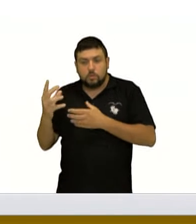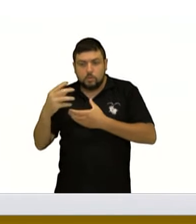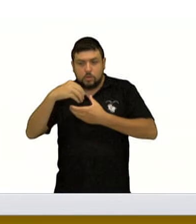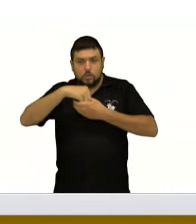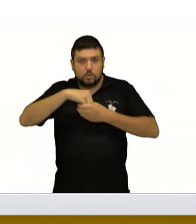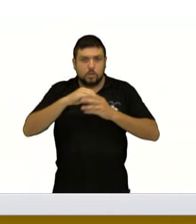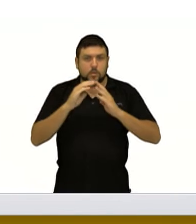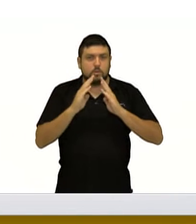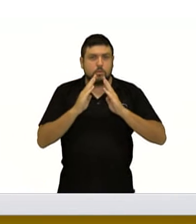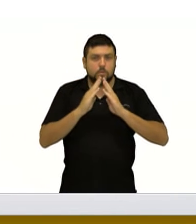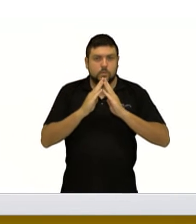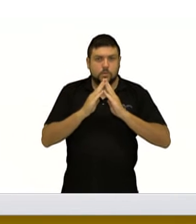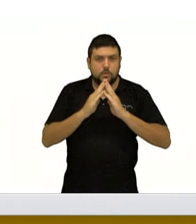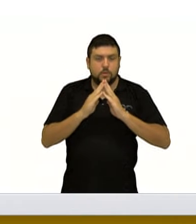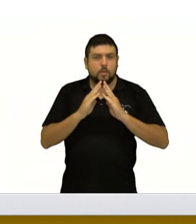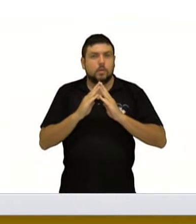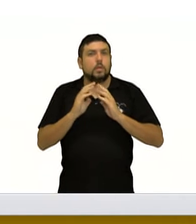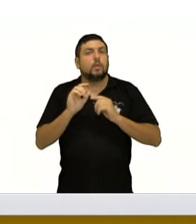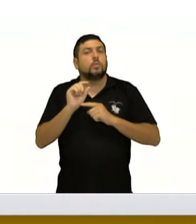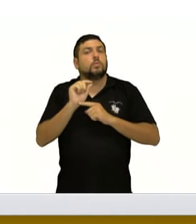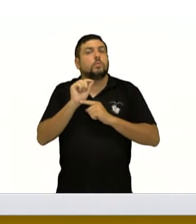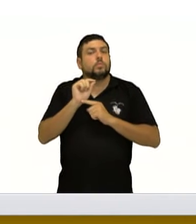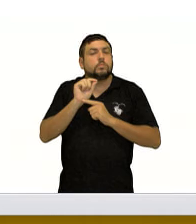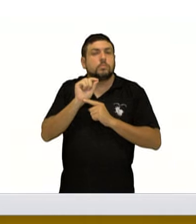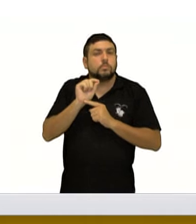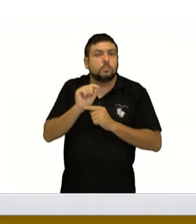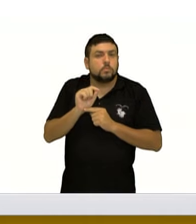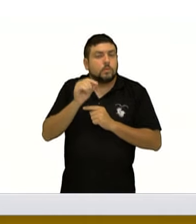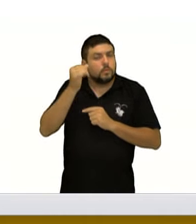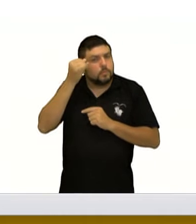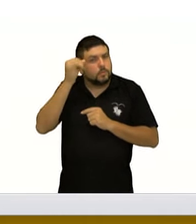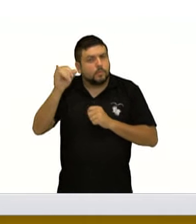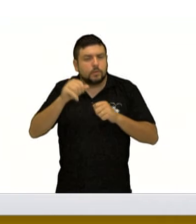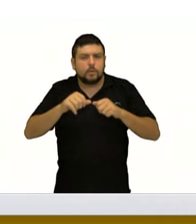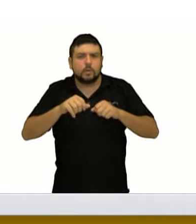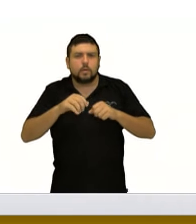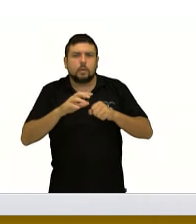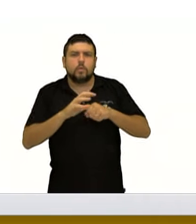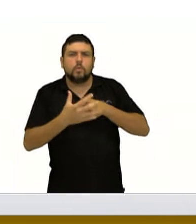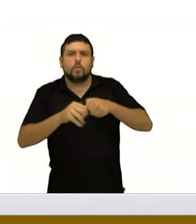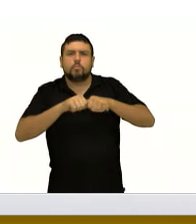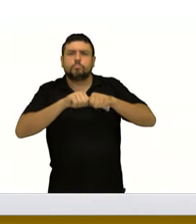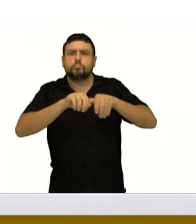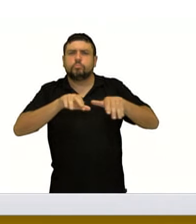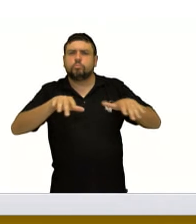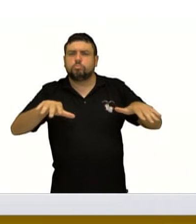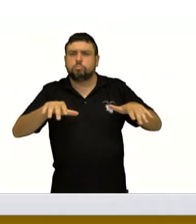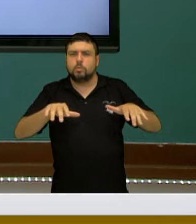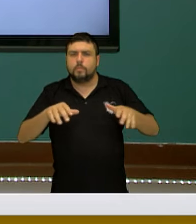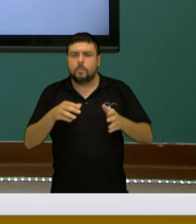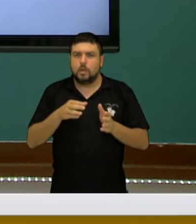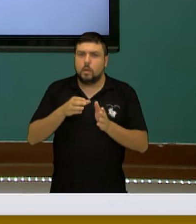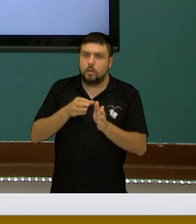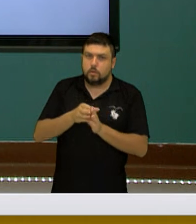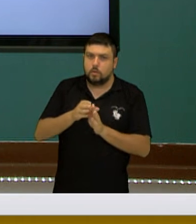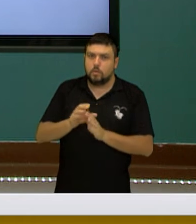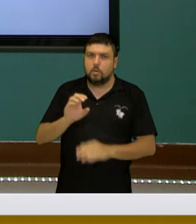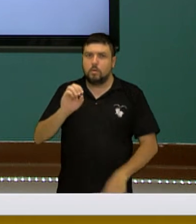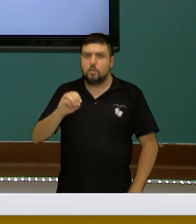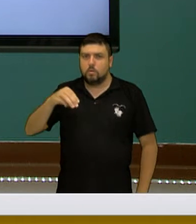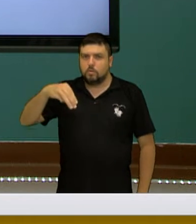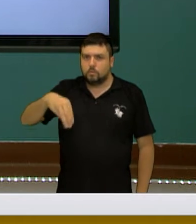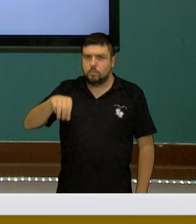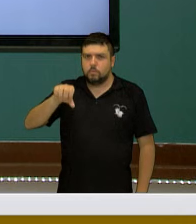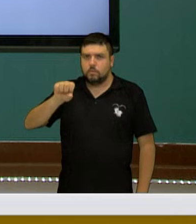casas para evitar a disseminação do coronavírus, segundo as recomendações da OMS, que é a Organização Mundial